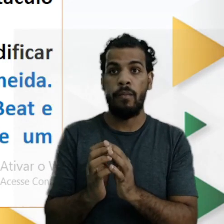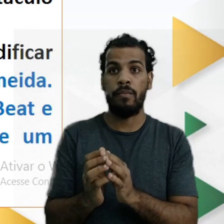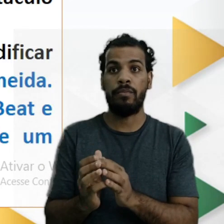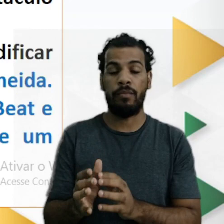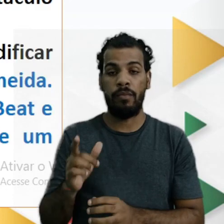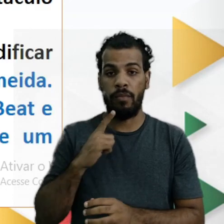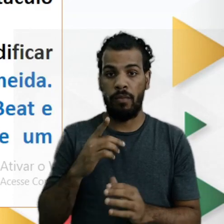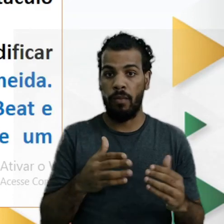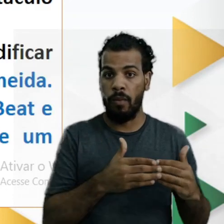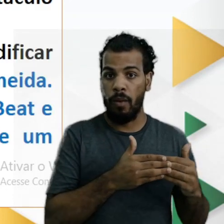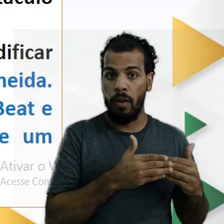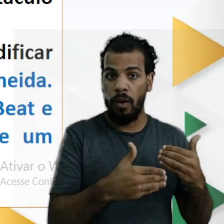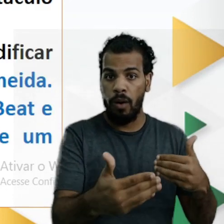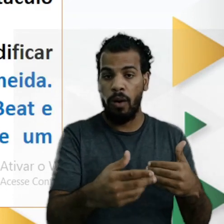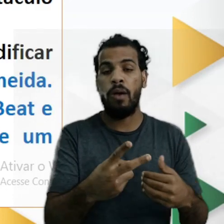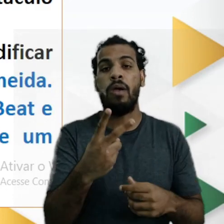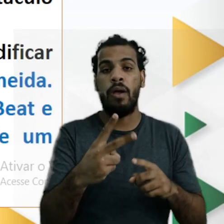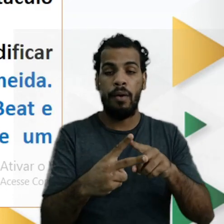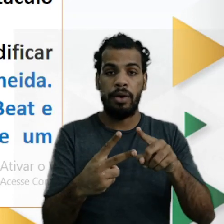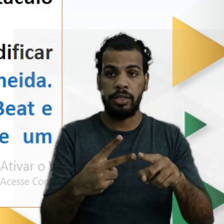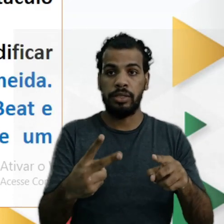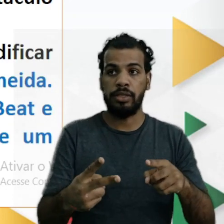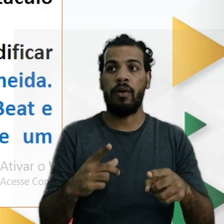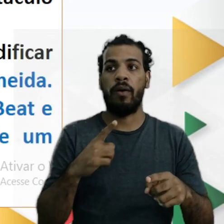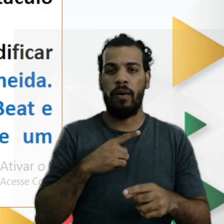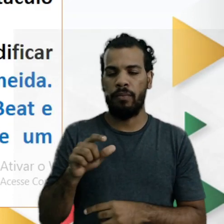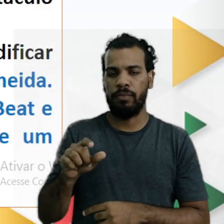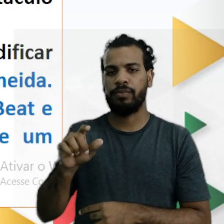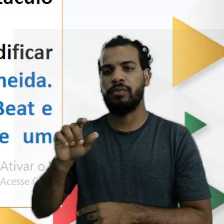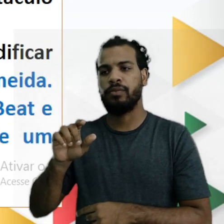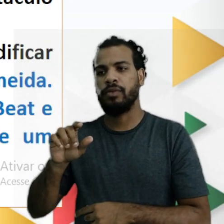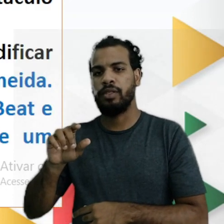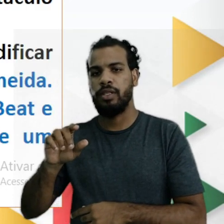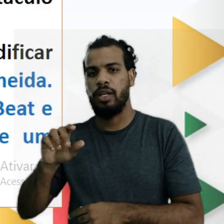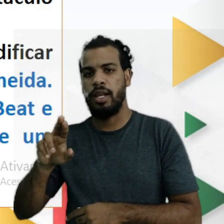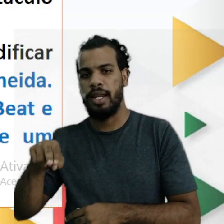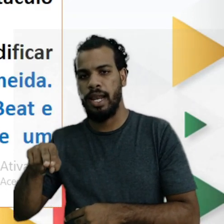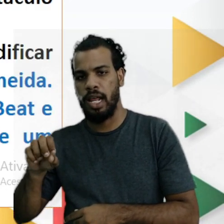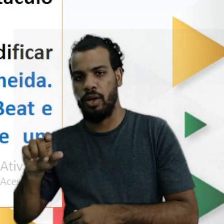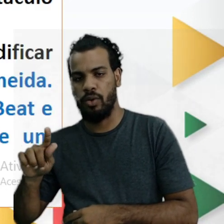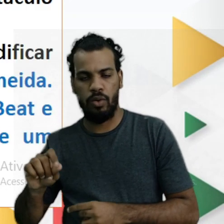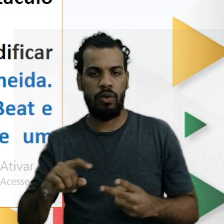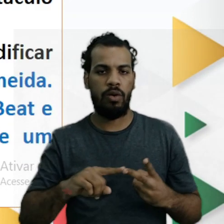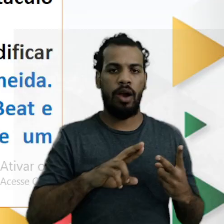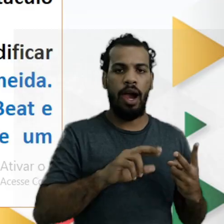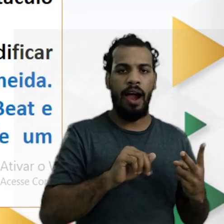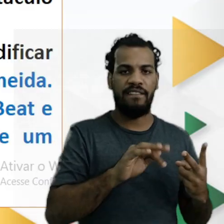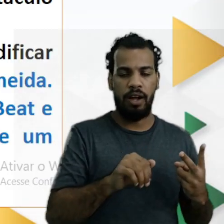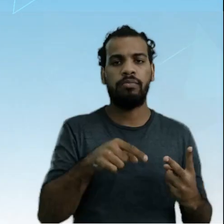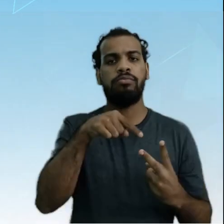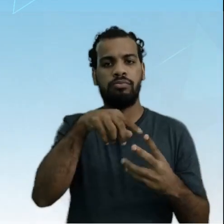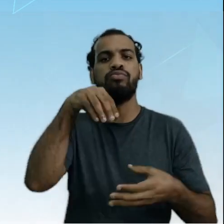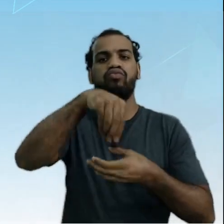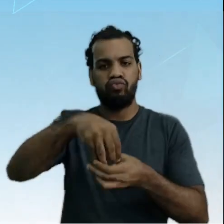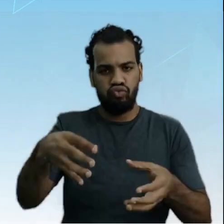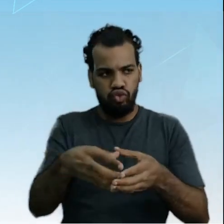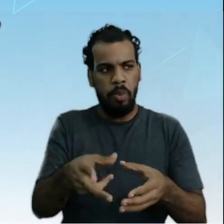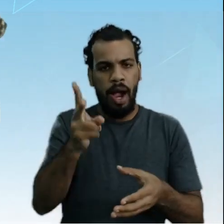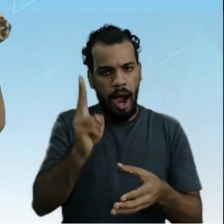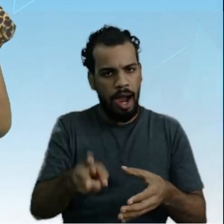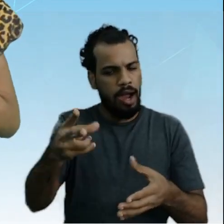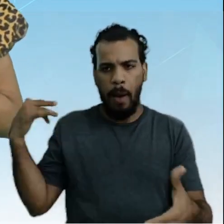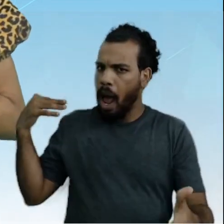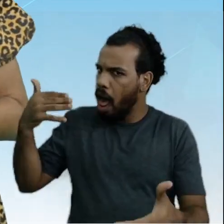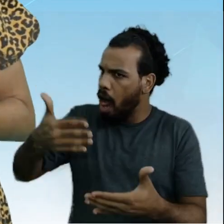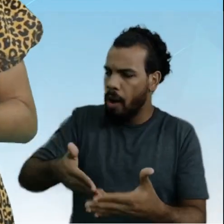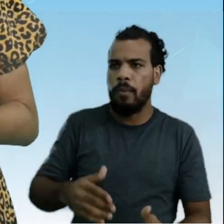modificar sua trajetória. Os percussionistas Nego Henrique e Rafa Almeida, que até hoje eles estão no grupo.